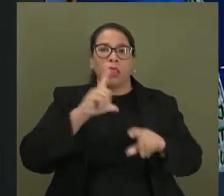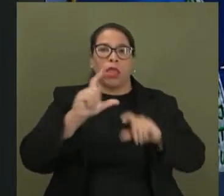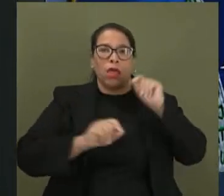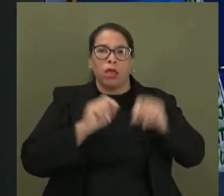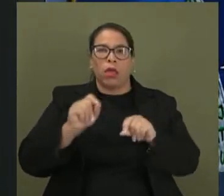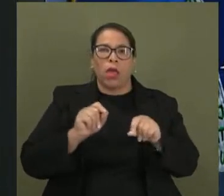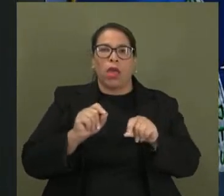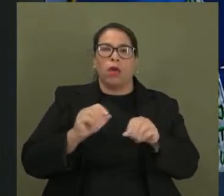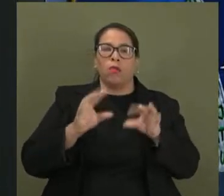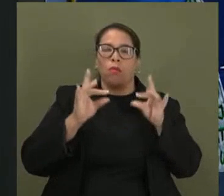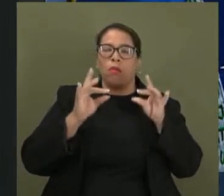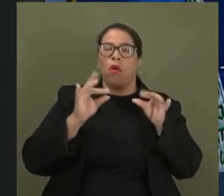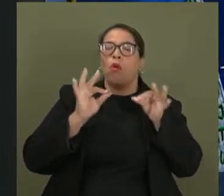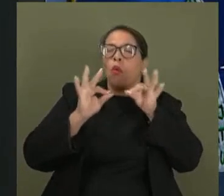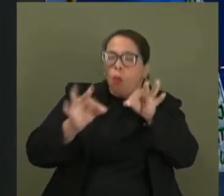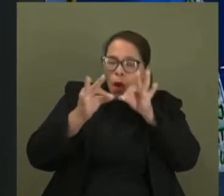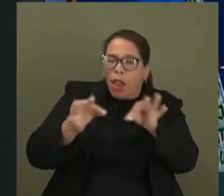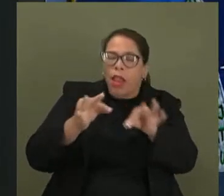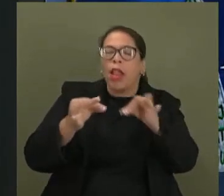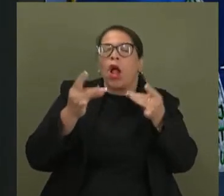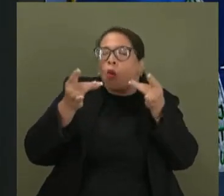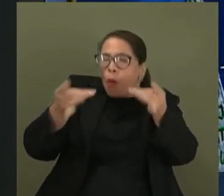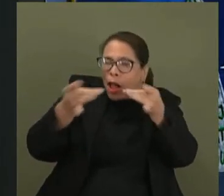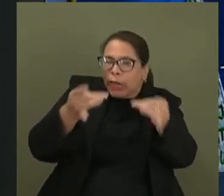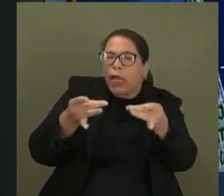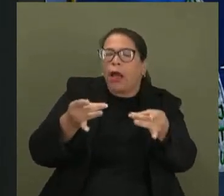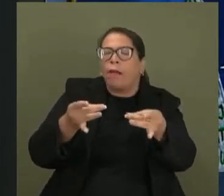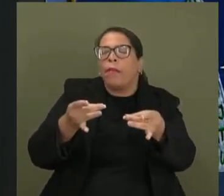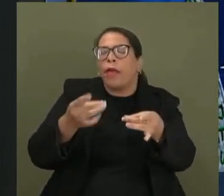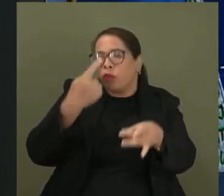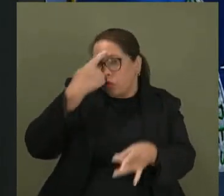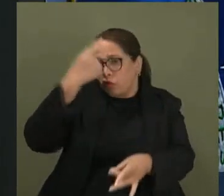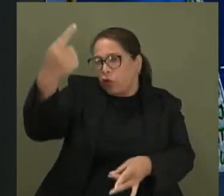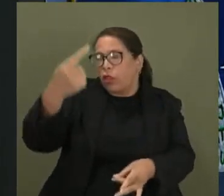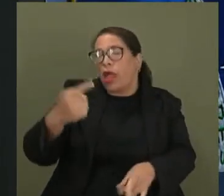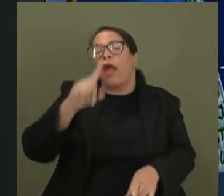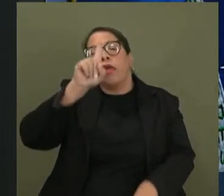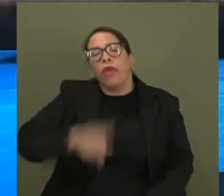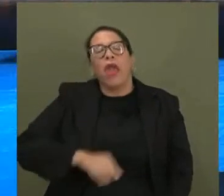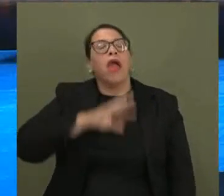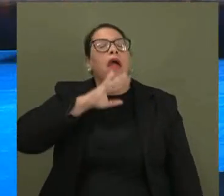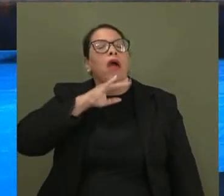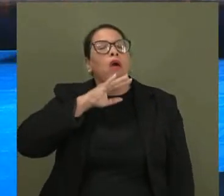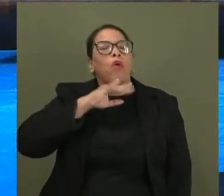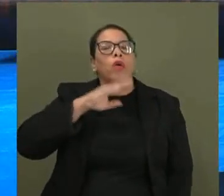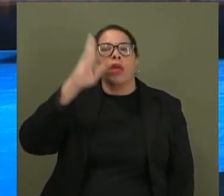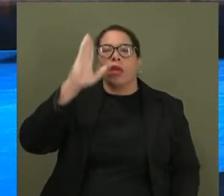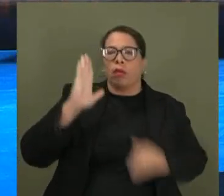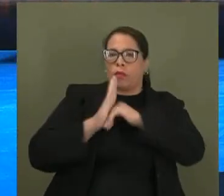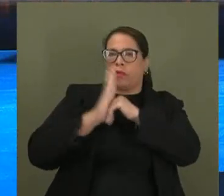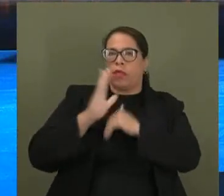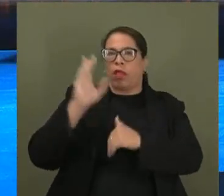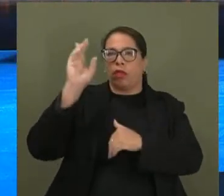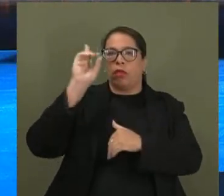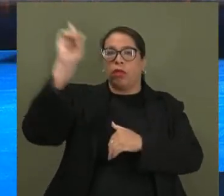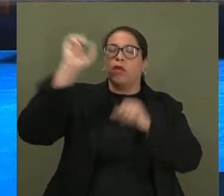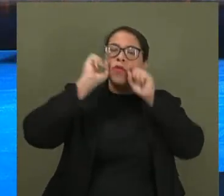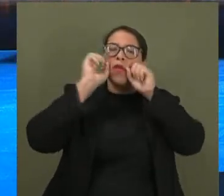um alinhamento político e ideológico muito ruim para o Brasil. Acorda, Senado. Deus abençoe essa nação.